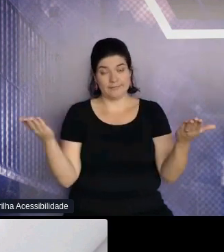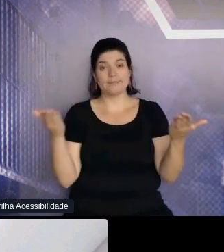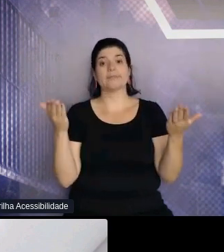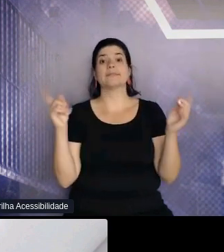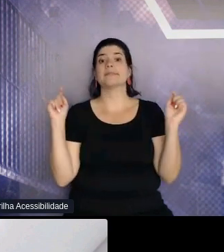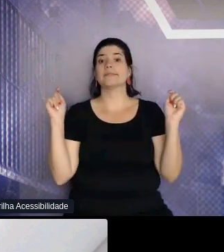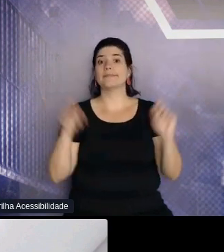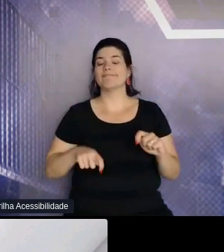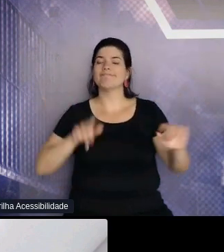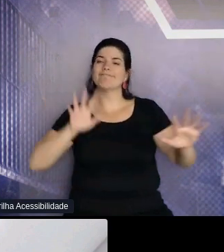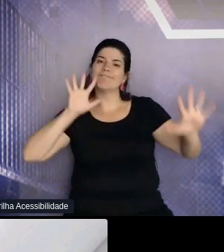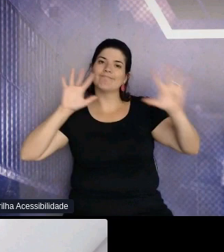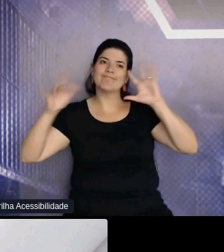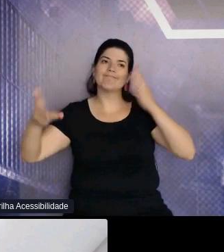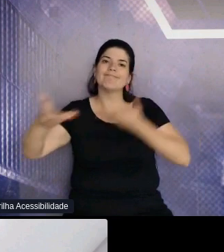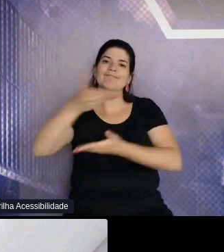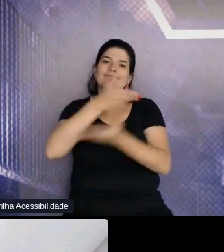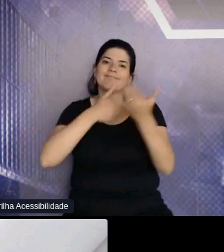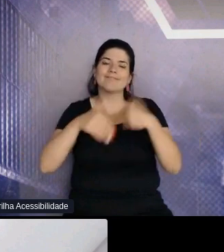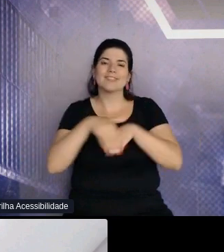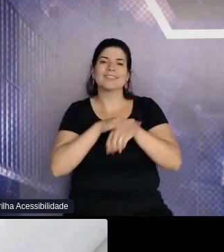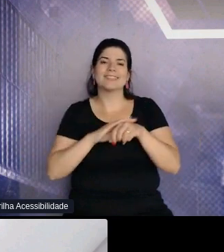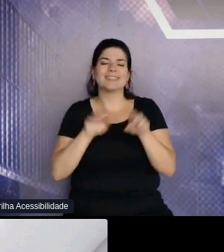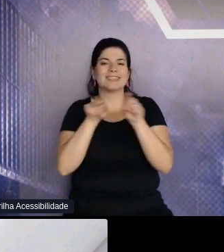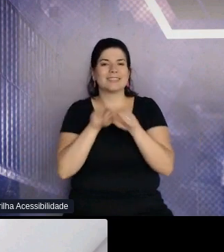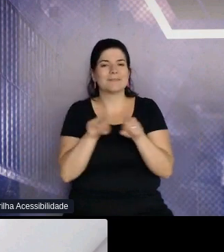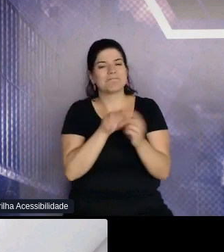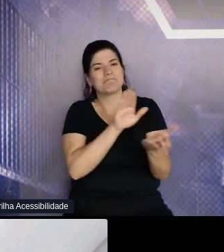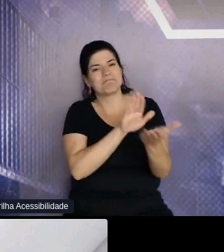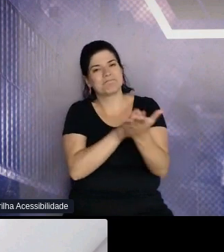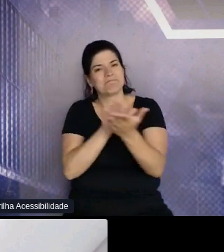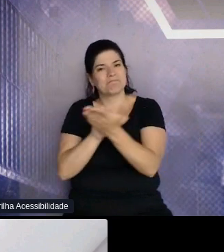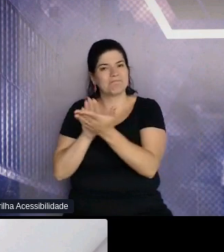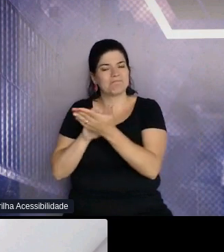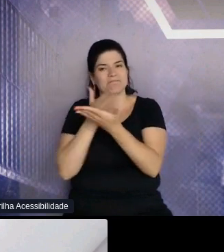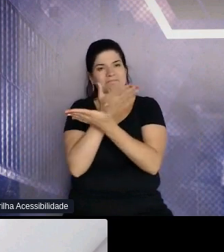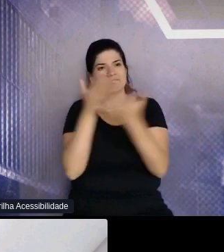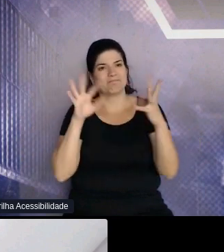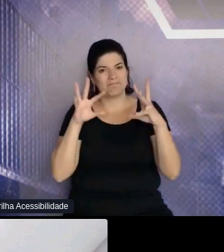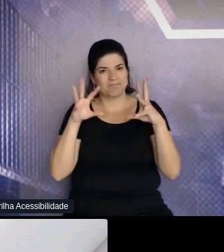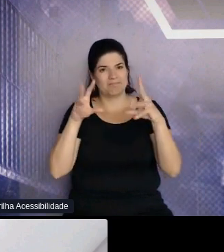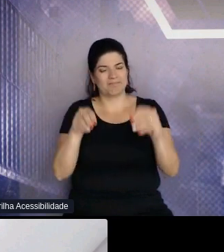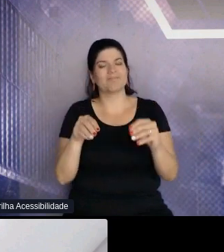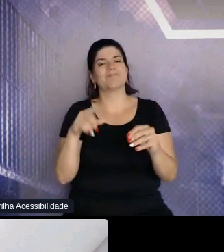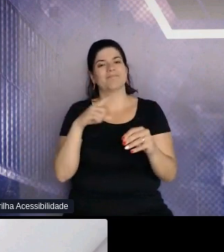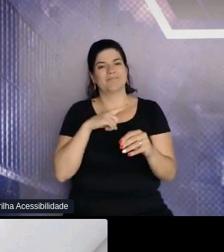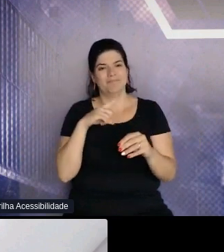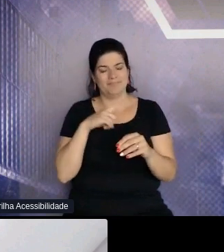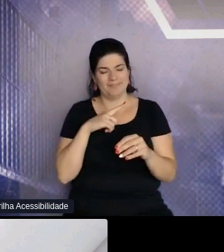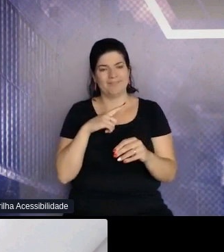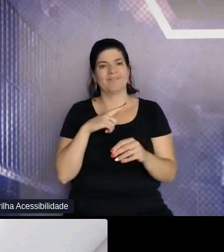esses pensamentos, e parabenizar aí vocês que têm